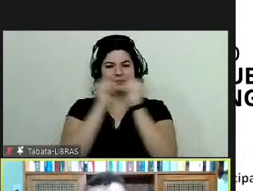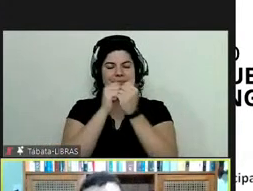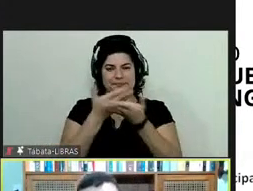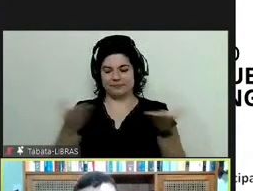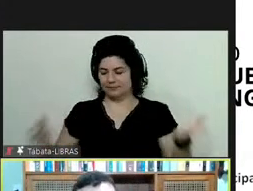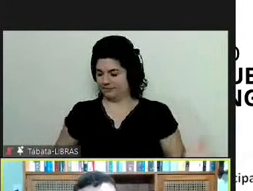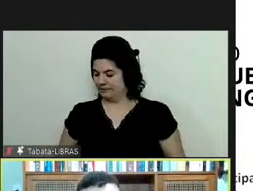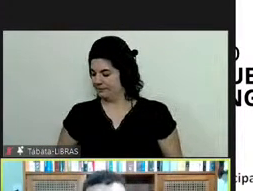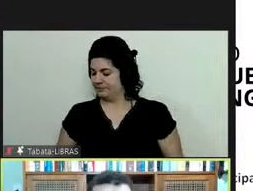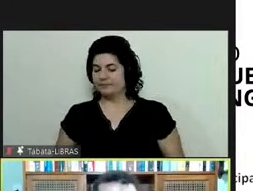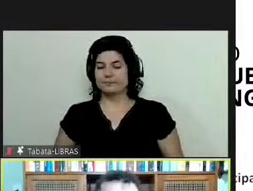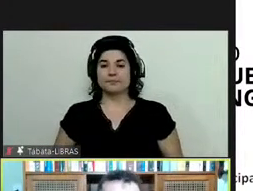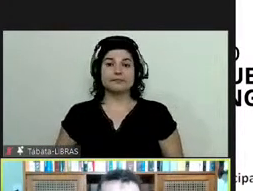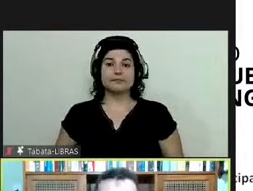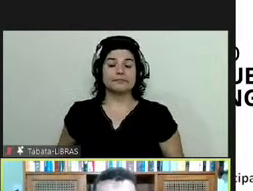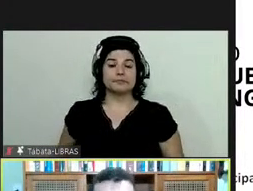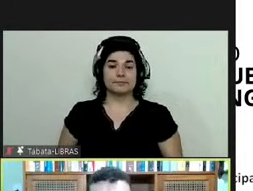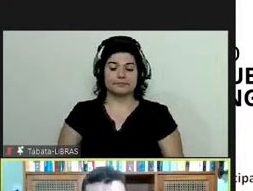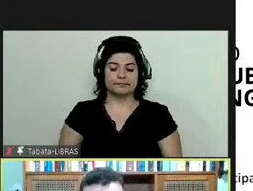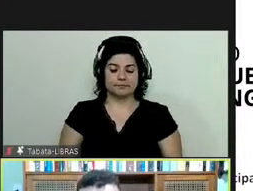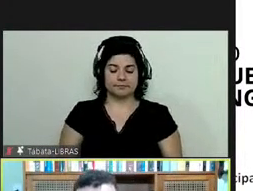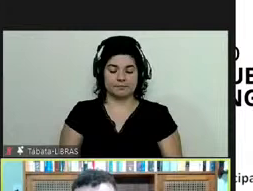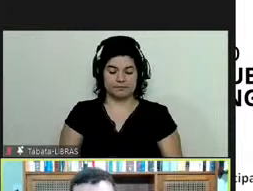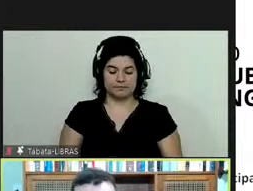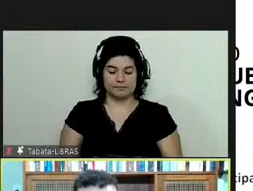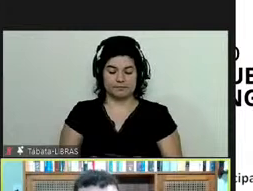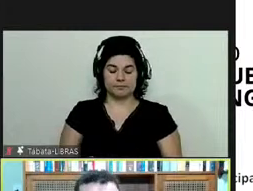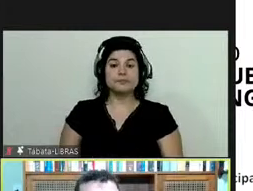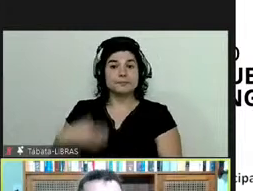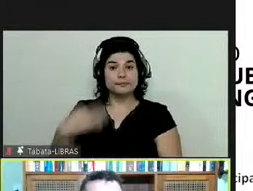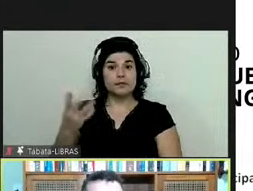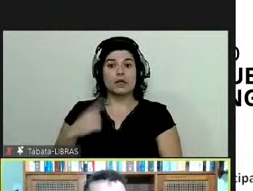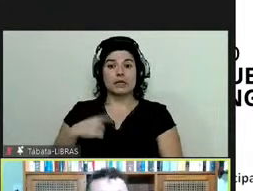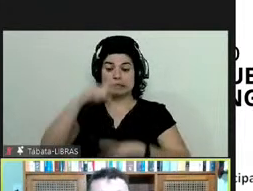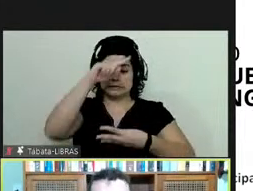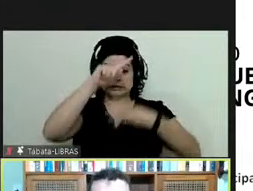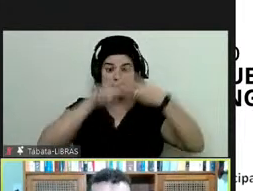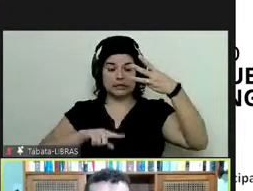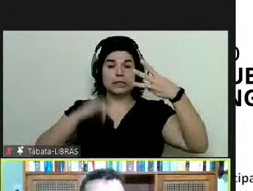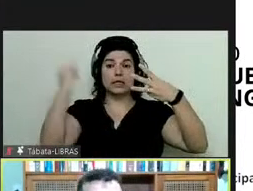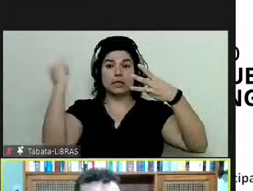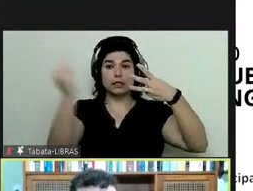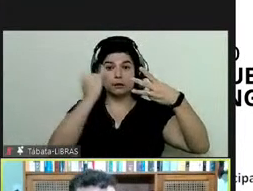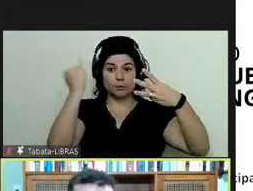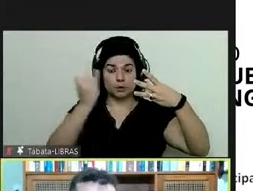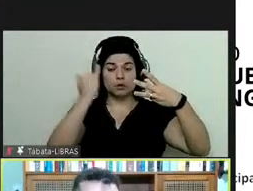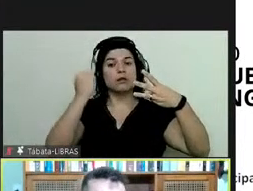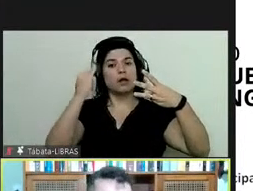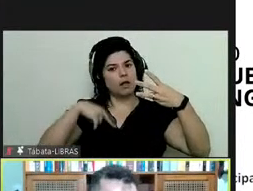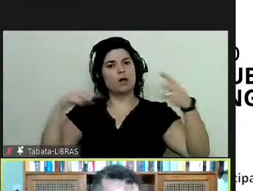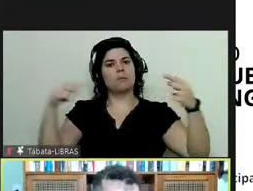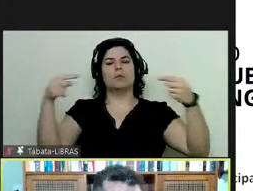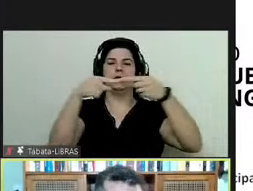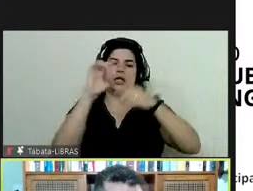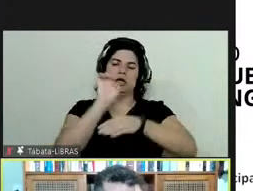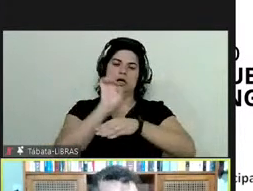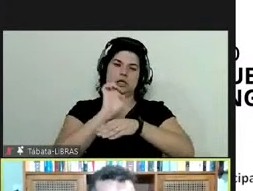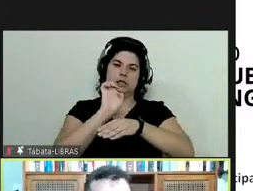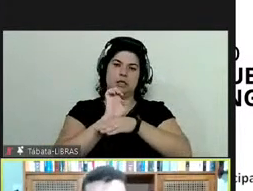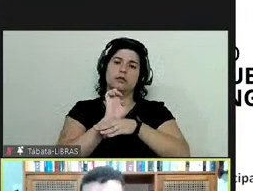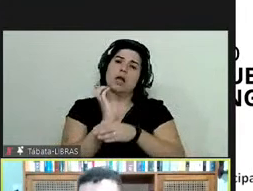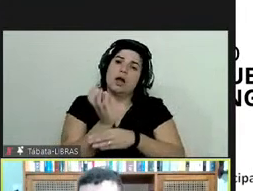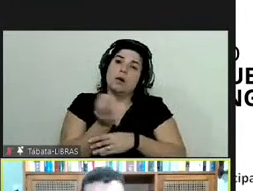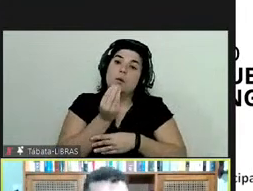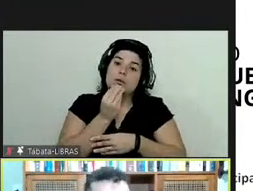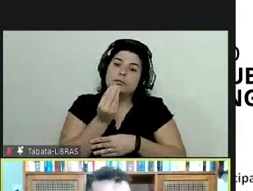bom então pessoal Essas são as três dimensões a gente pára para pensar que comumente é utilizado a ideia de estado Óbvio que não vai